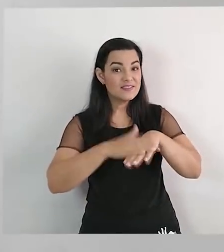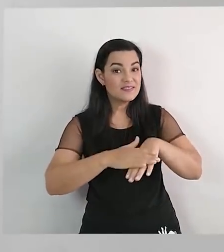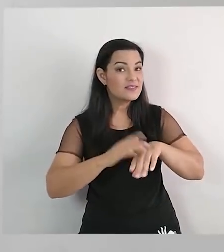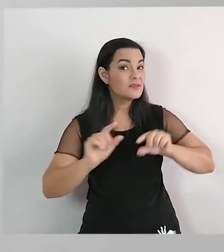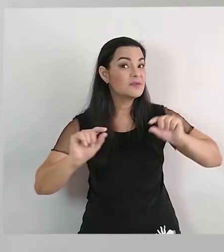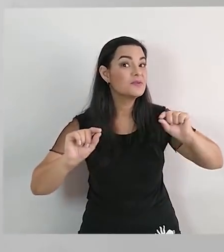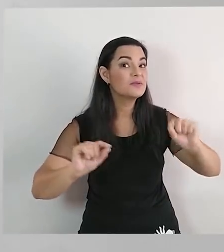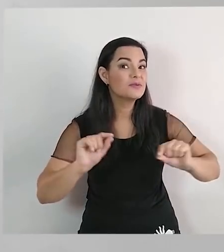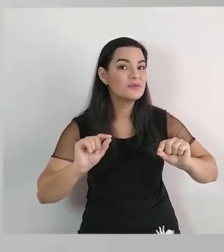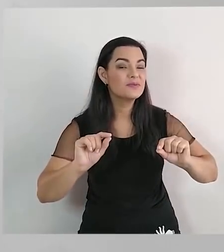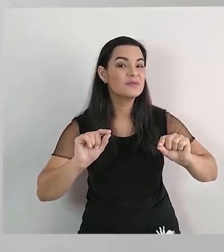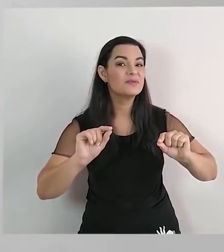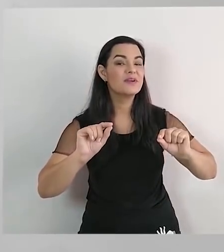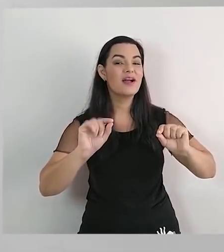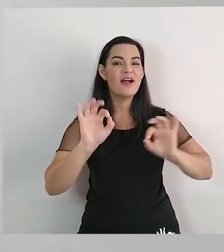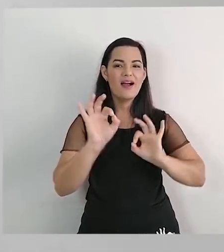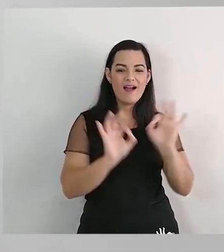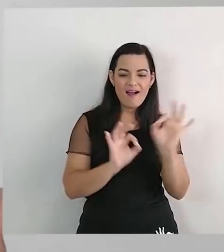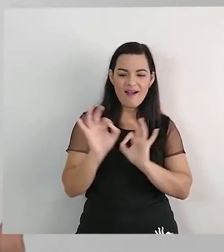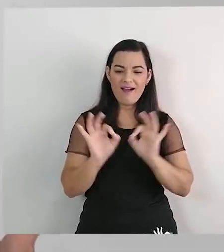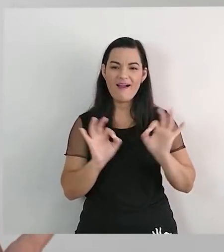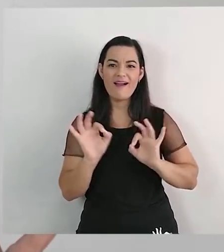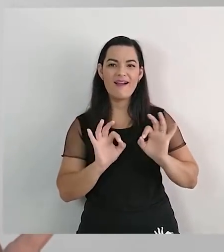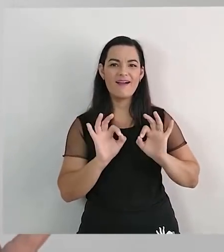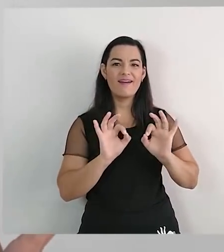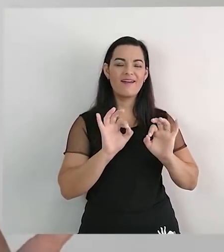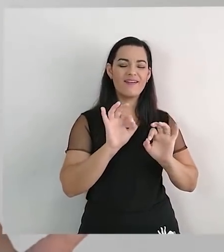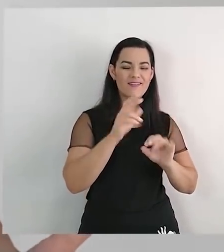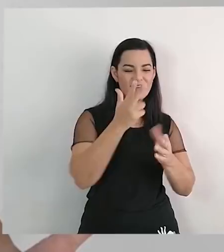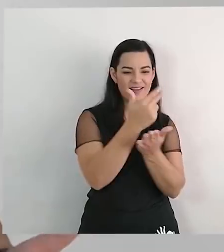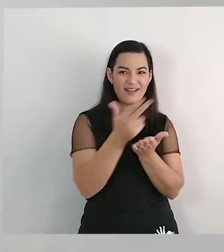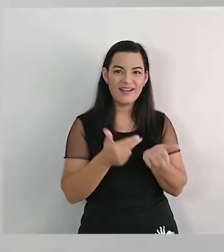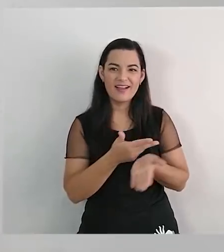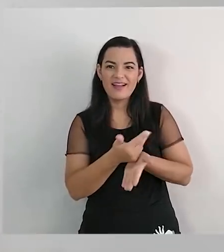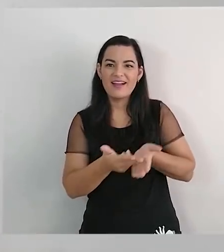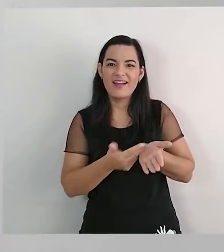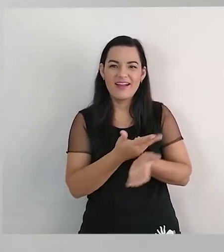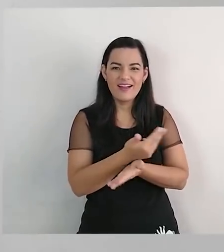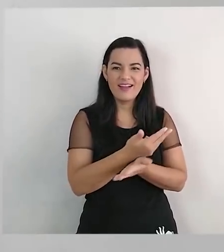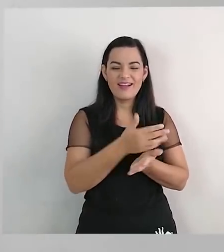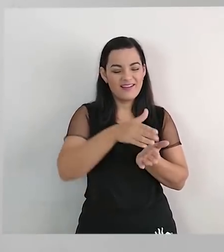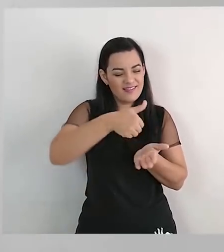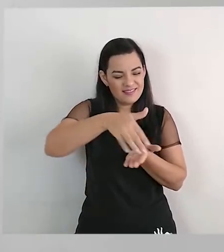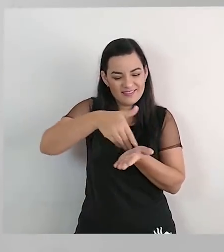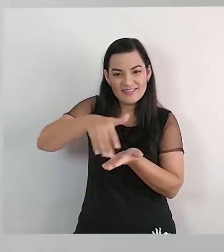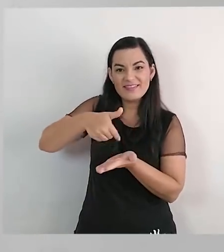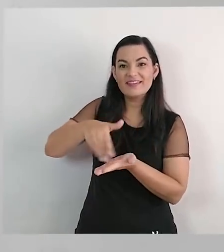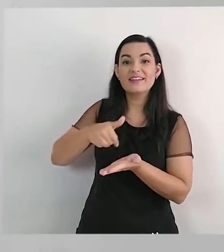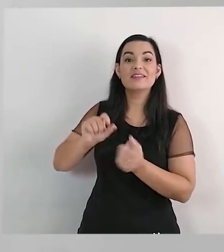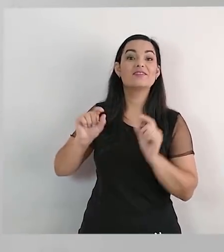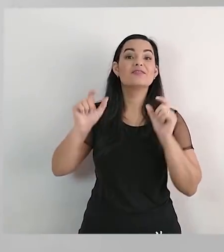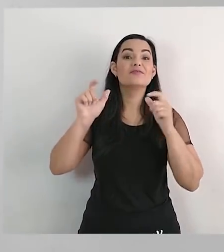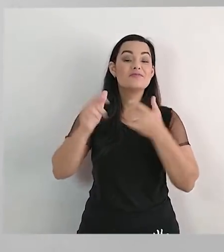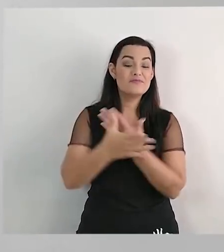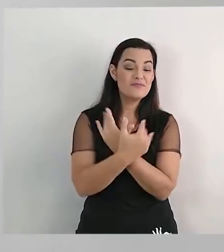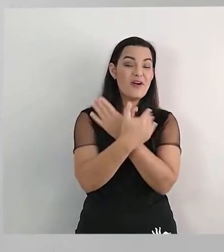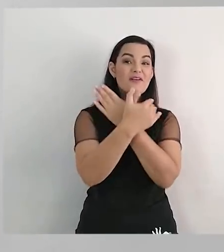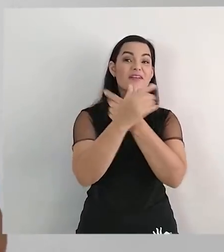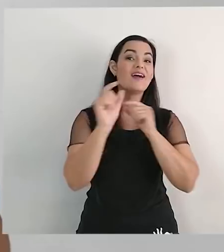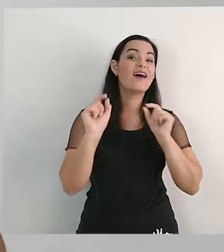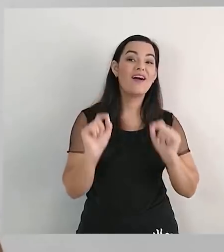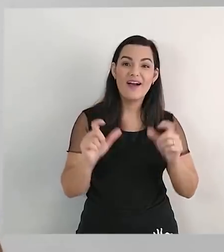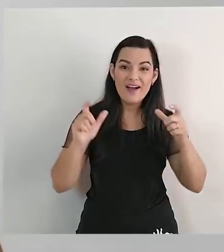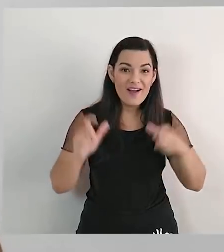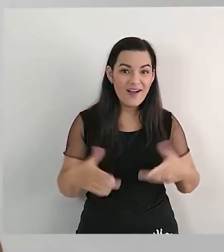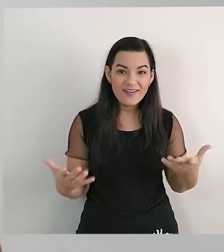realizassem a decoração das borboletas lá no livro da nossa jornada literária